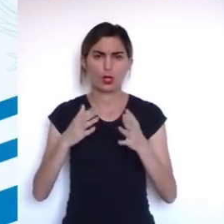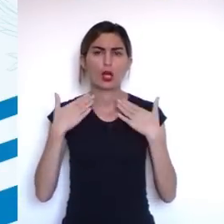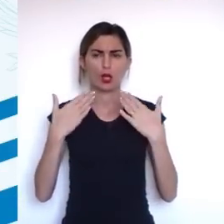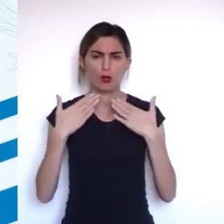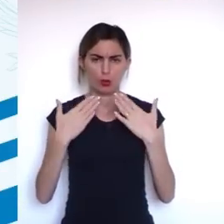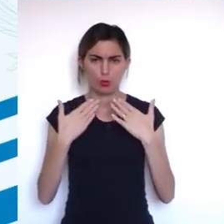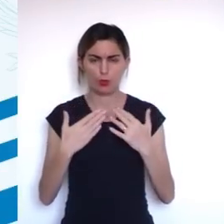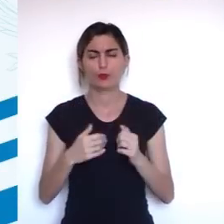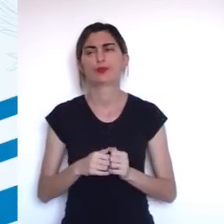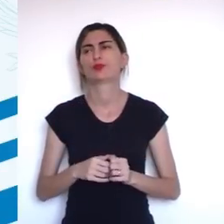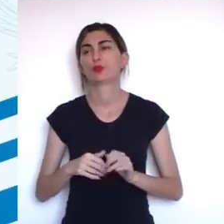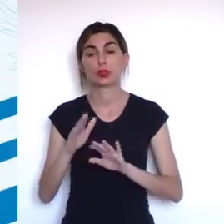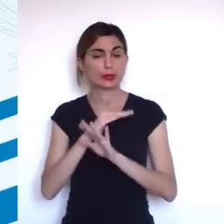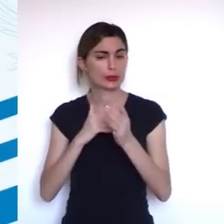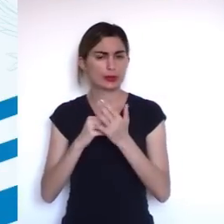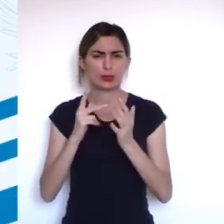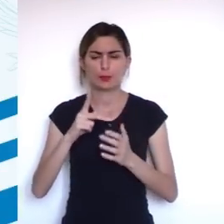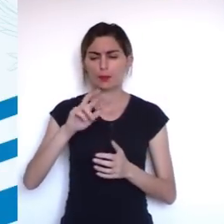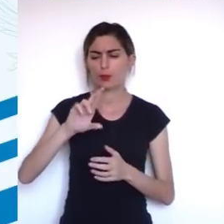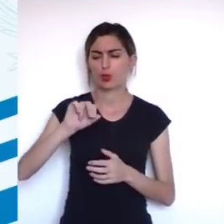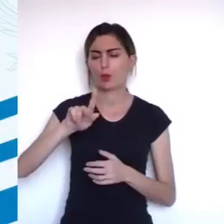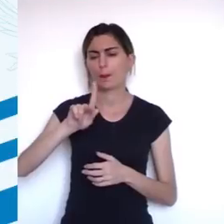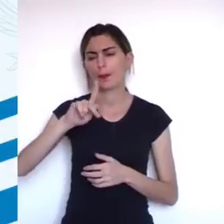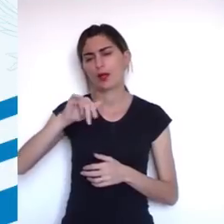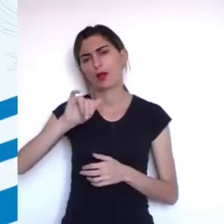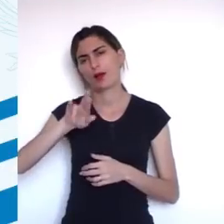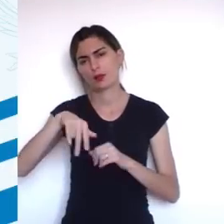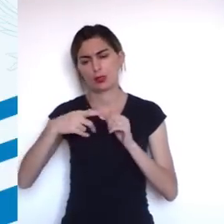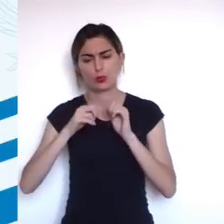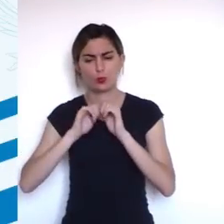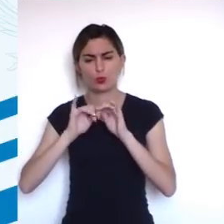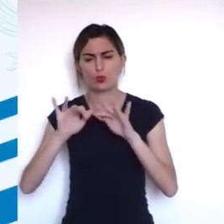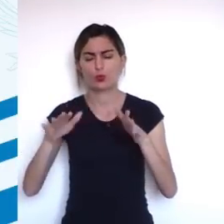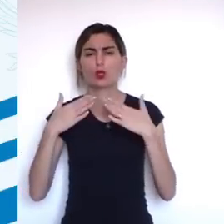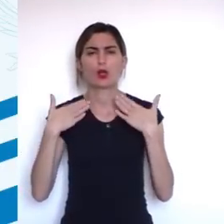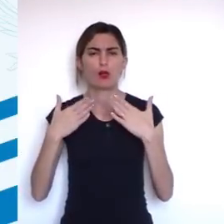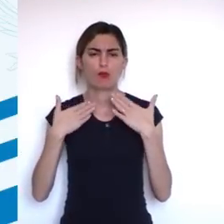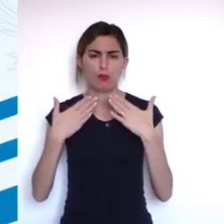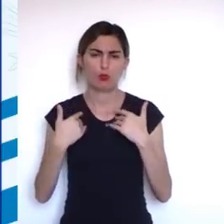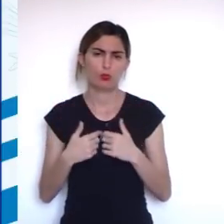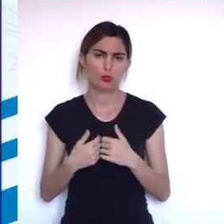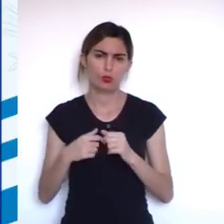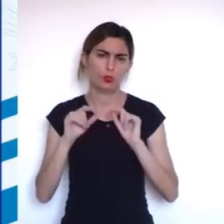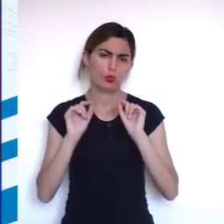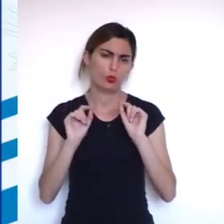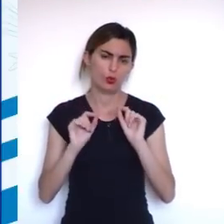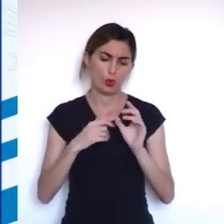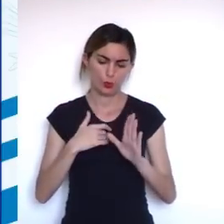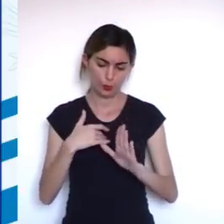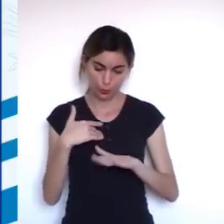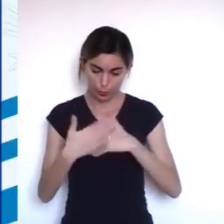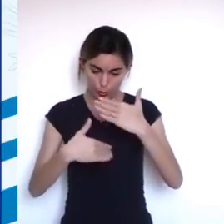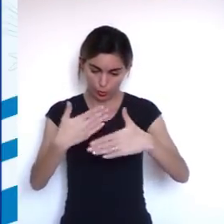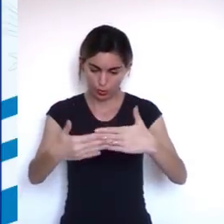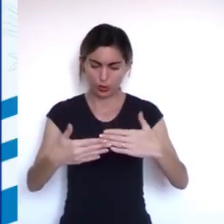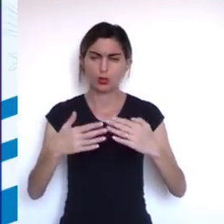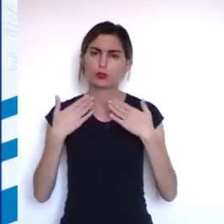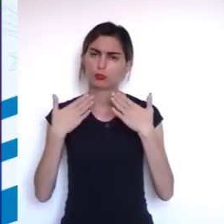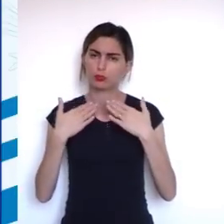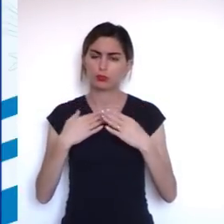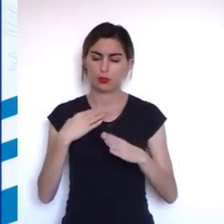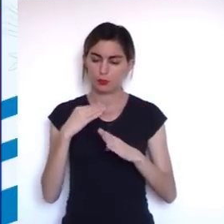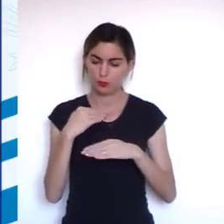propagação de calor. Toda vez quando se fala de propagação de calor, a gente está falando sobre